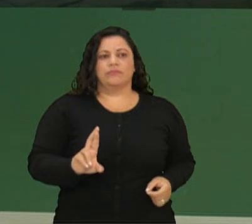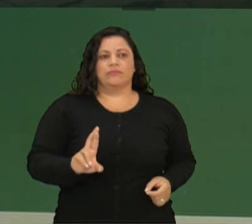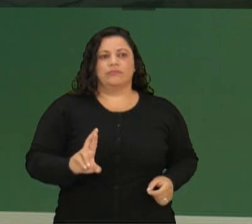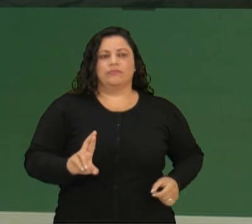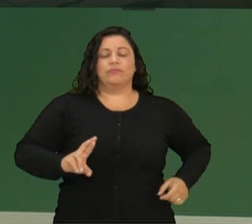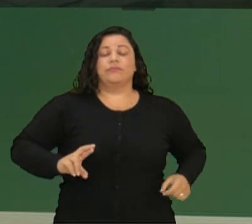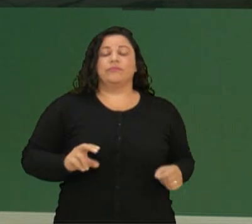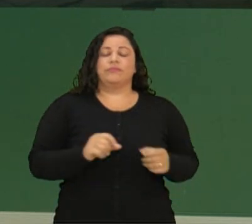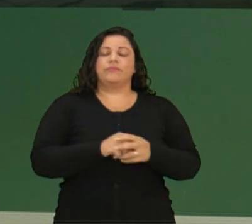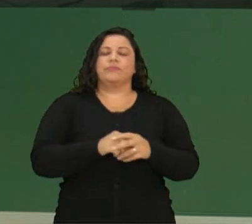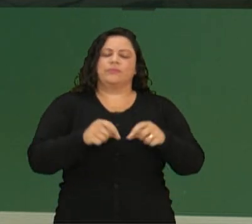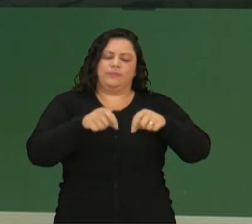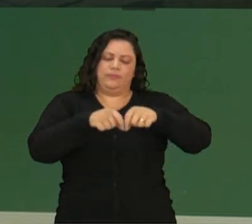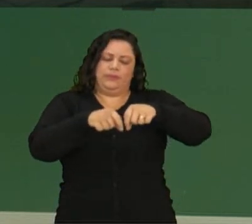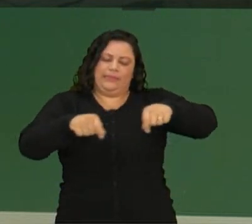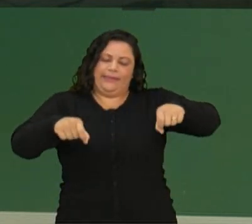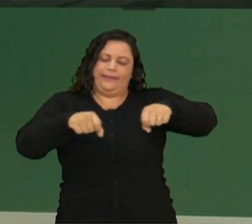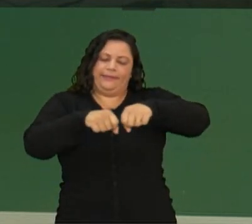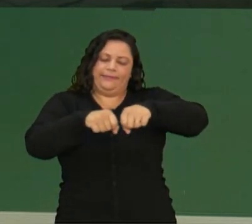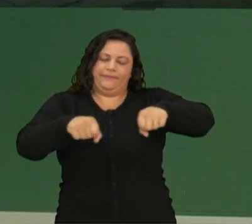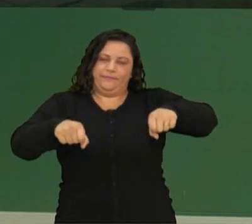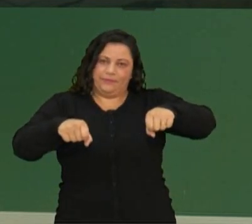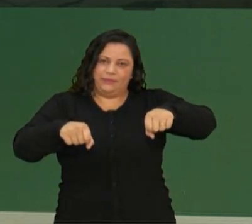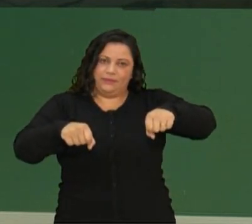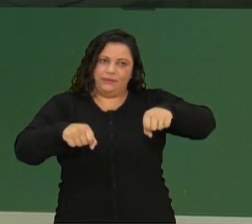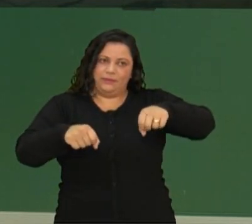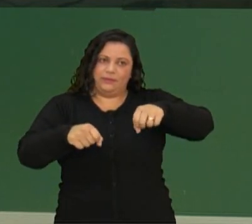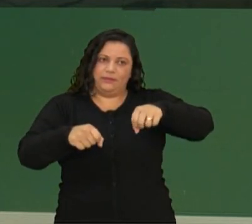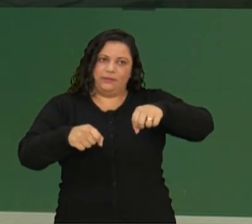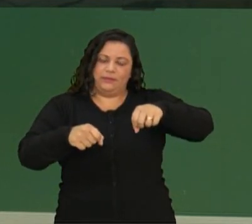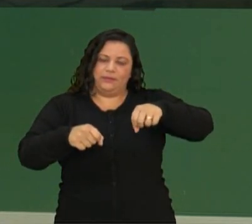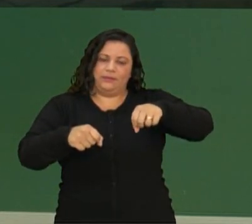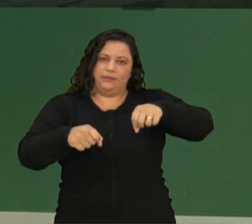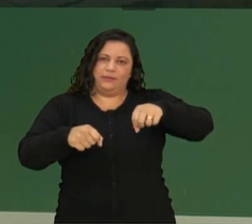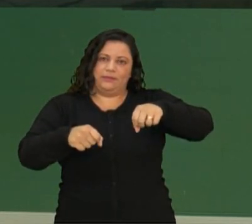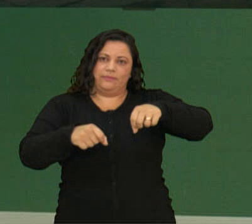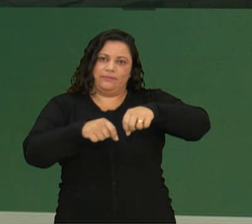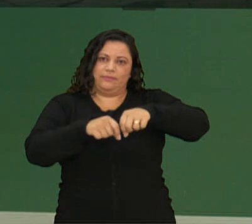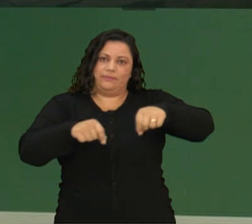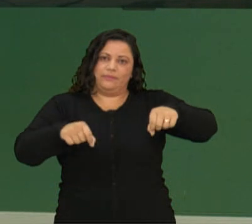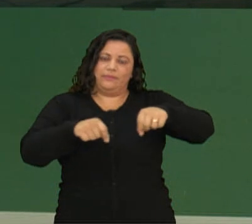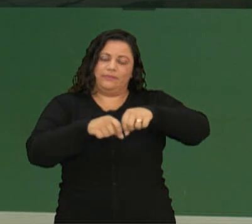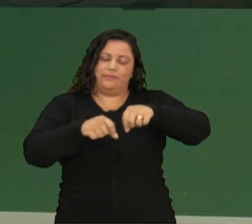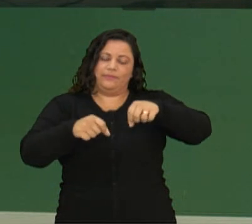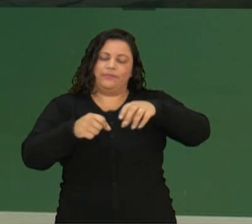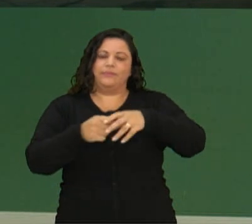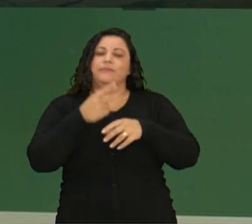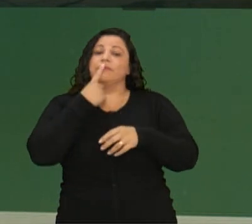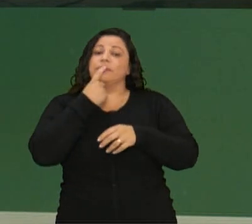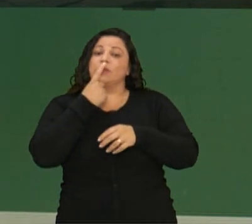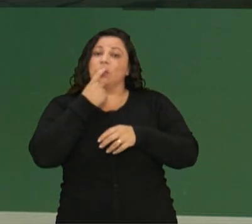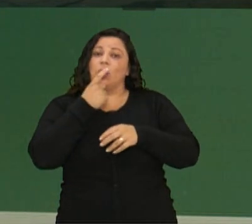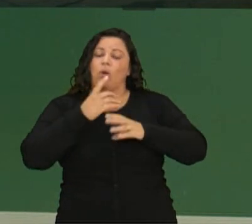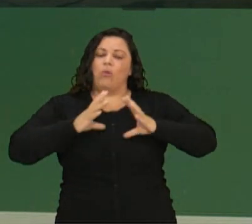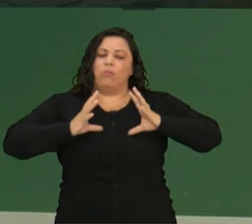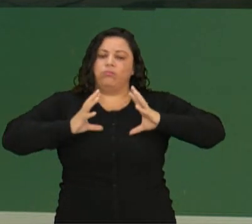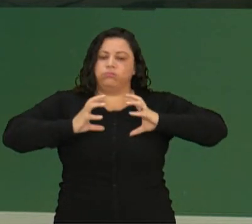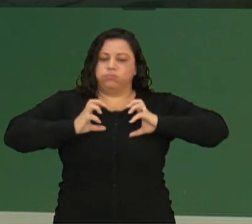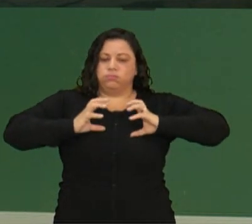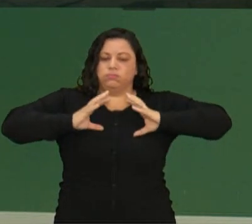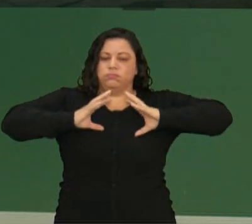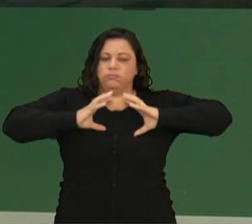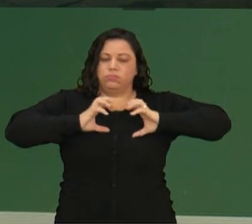lançar o sangue que entrou nesse átrio aqui, E as veias pulmonares, tá? Então, do